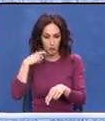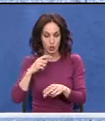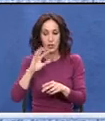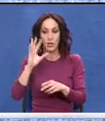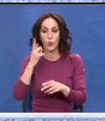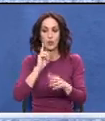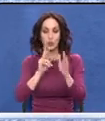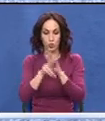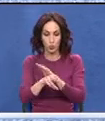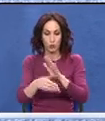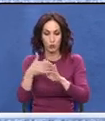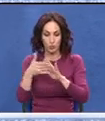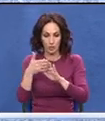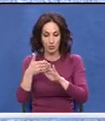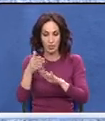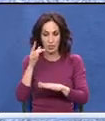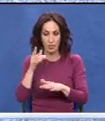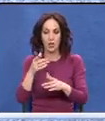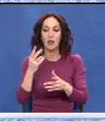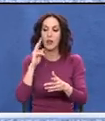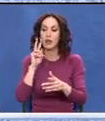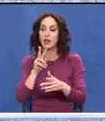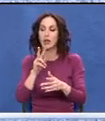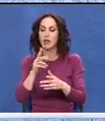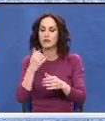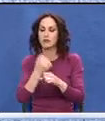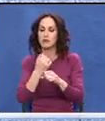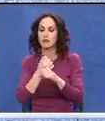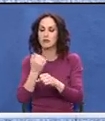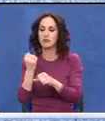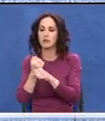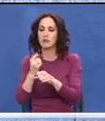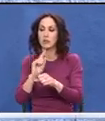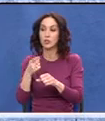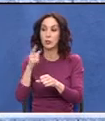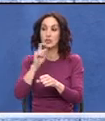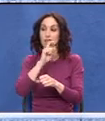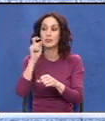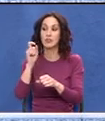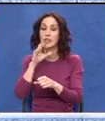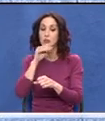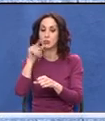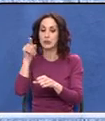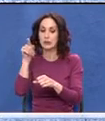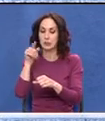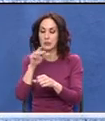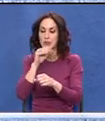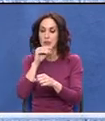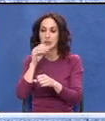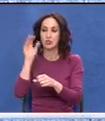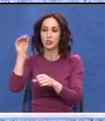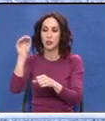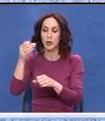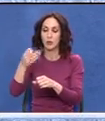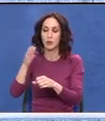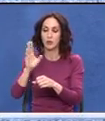dar entrada no serviço de urgência obstétrica é foram então ativados os serviços de segurança e nesse aspecto a polícia judiciária foi chamada